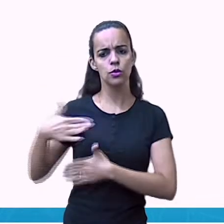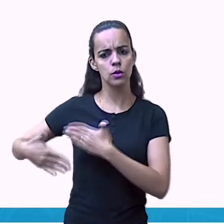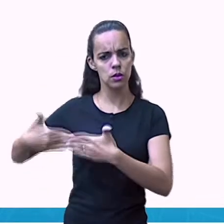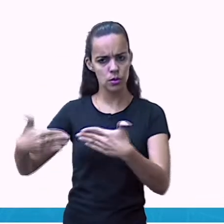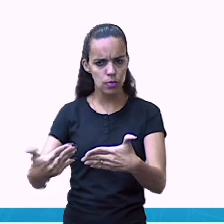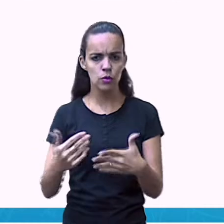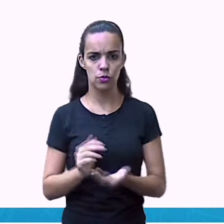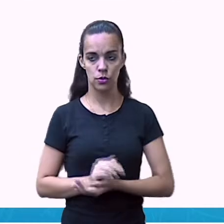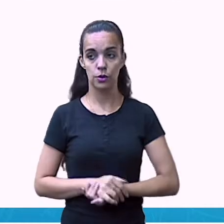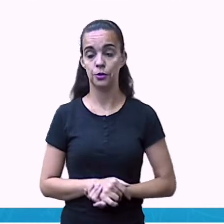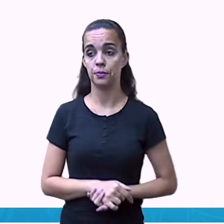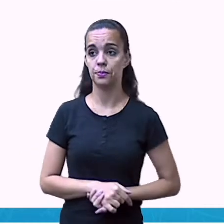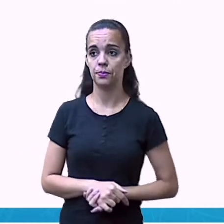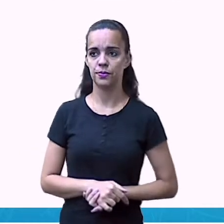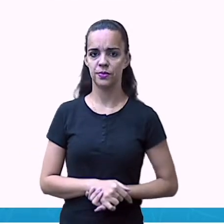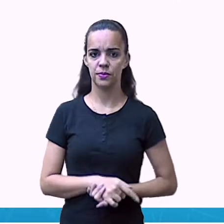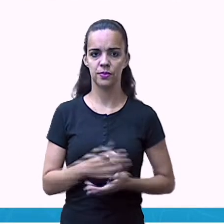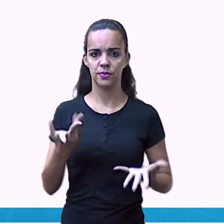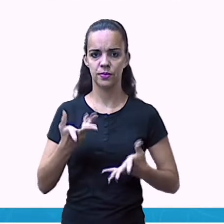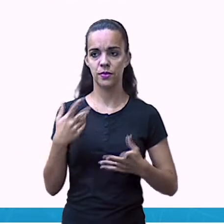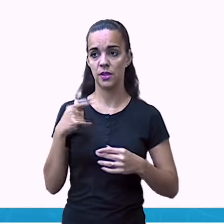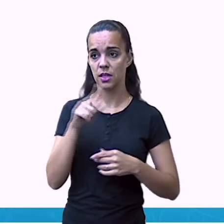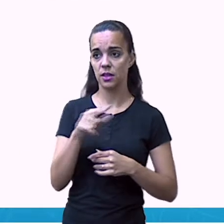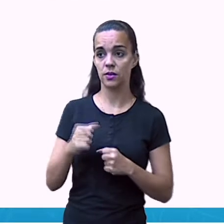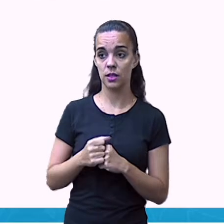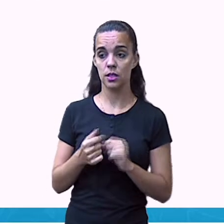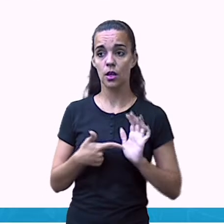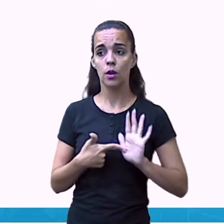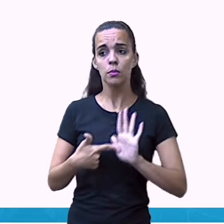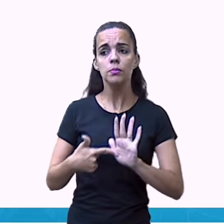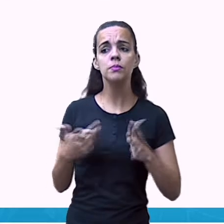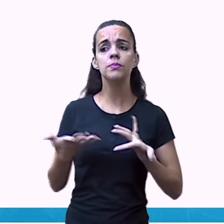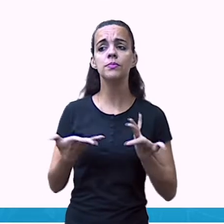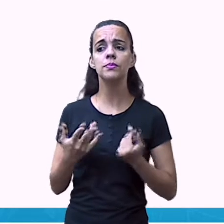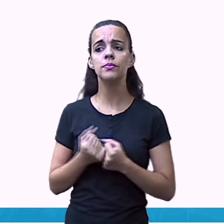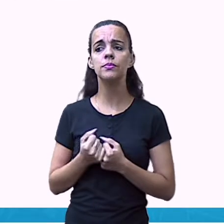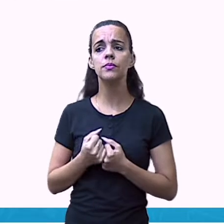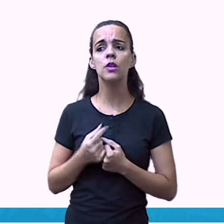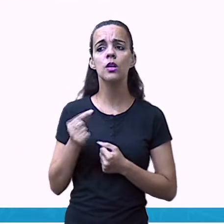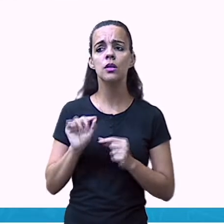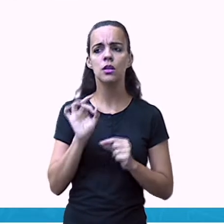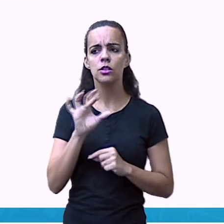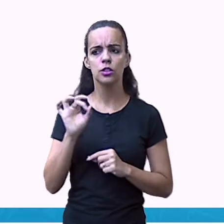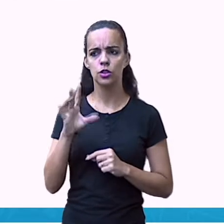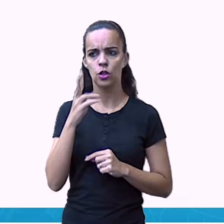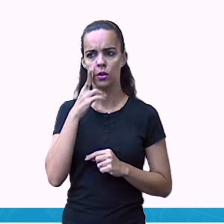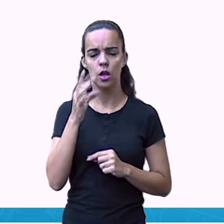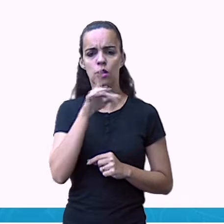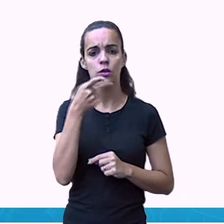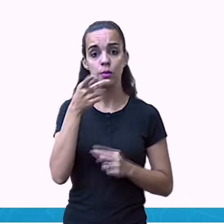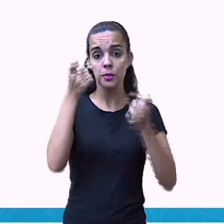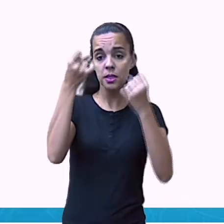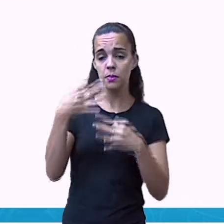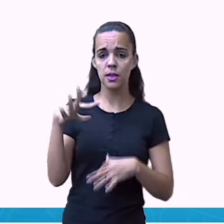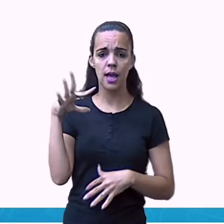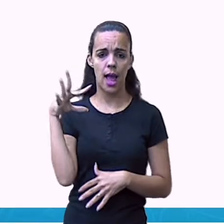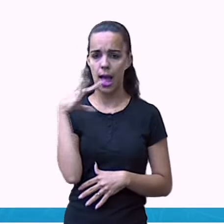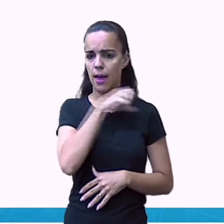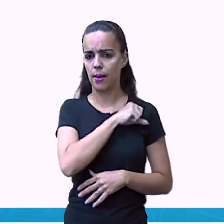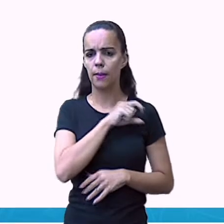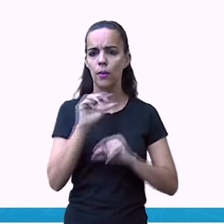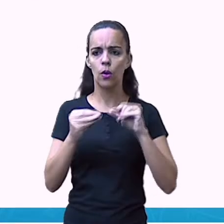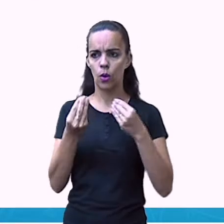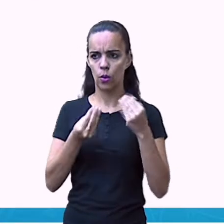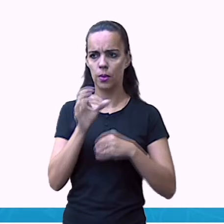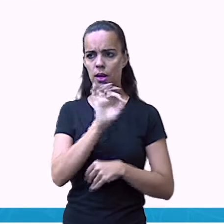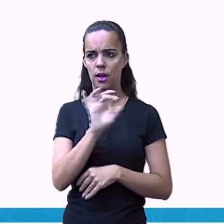a dia. Essas 8 práticas que eu trouxe para vocês, nós vamos apenas pincelar sobre elas, falar rapidamente